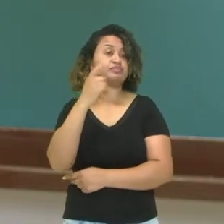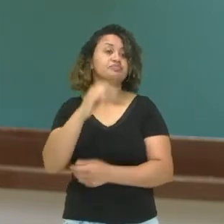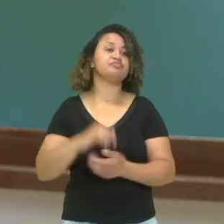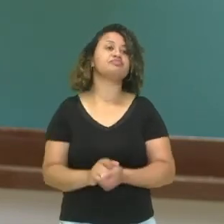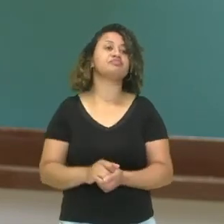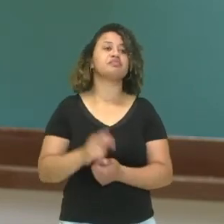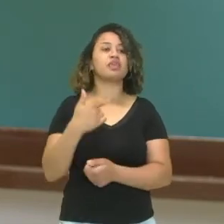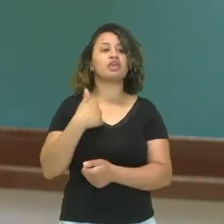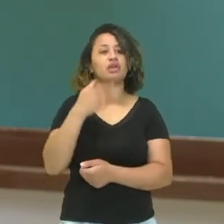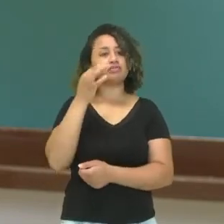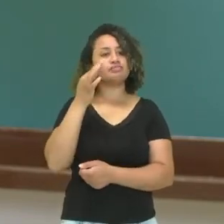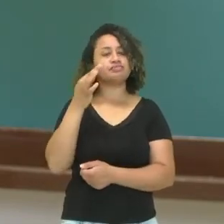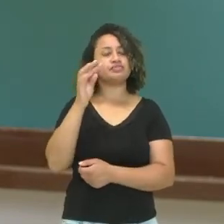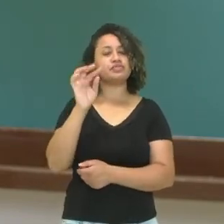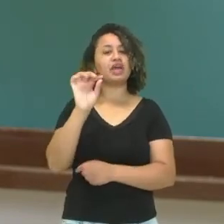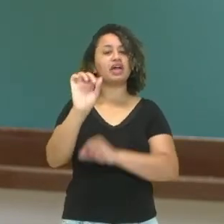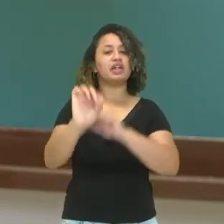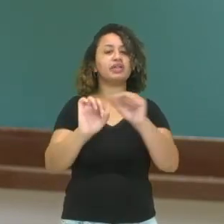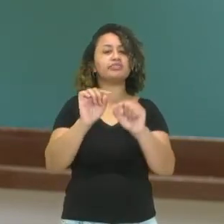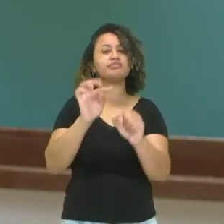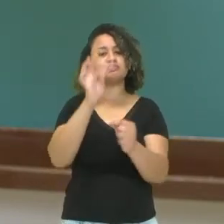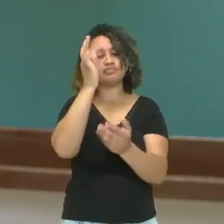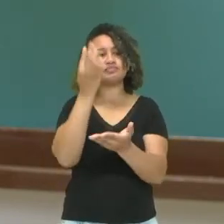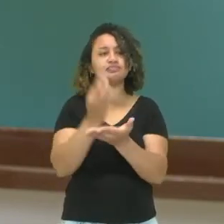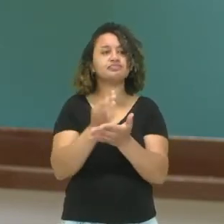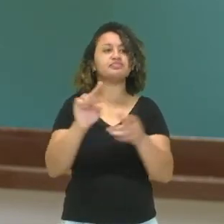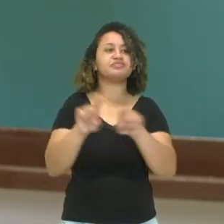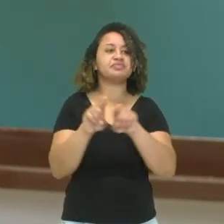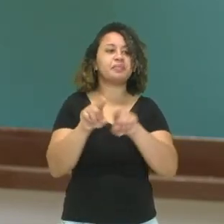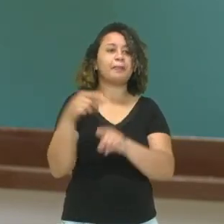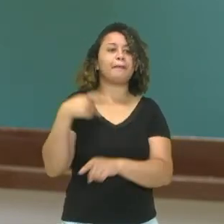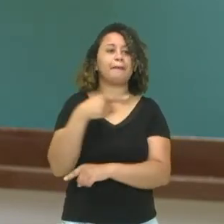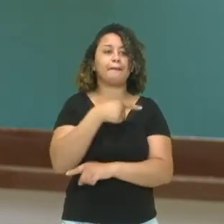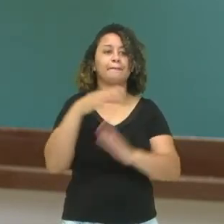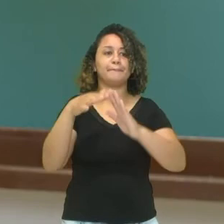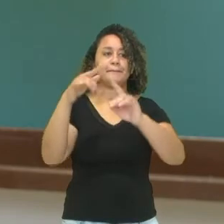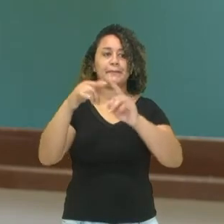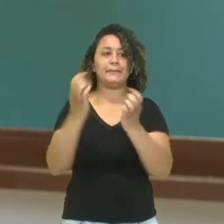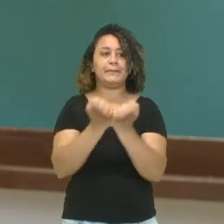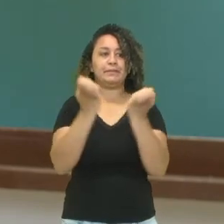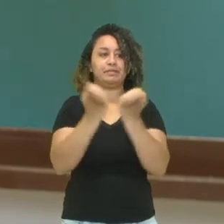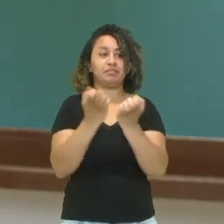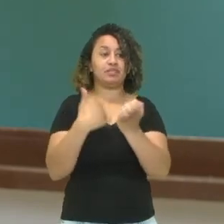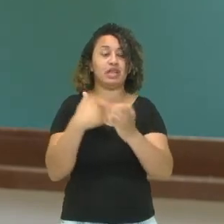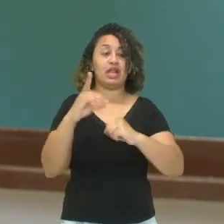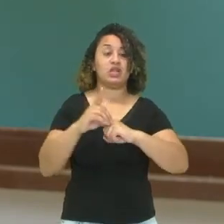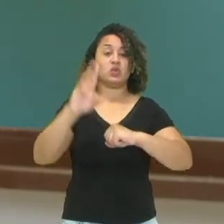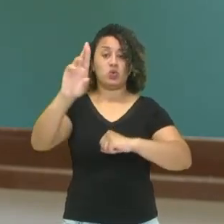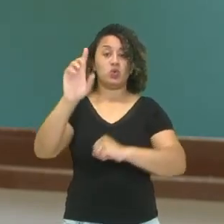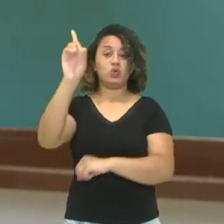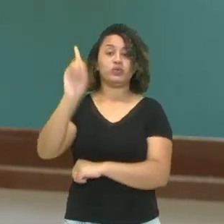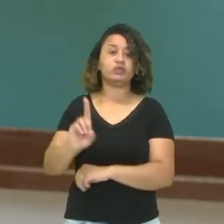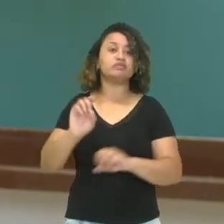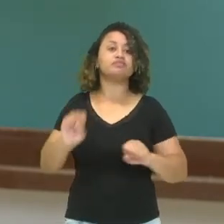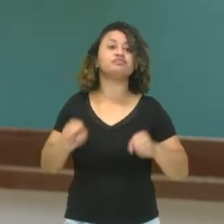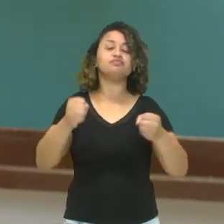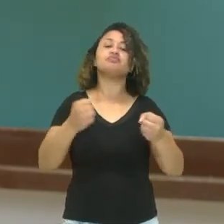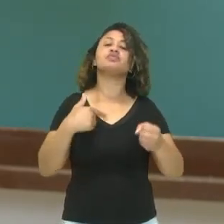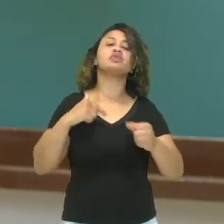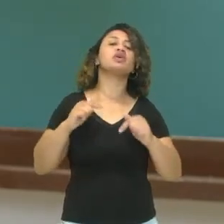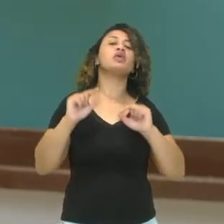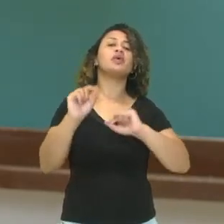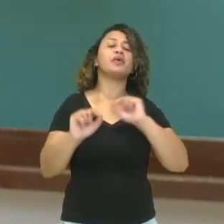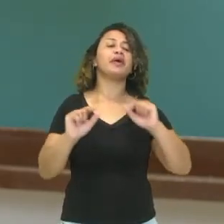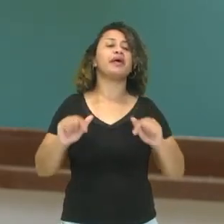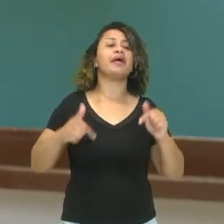Igreja Evangélica de Confissão Luterana do Brasil, doutora em Direito, defende posições